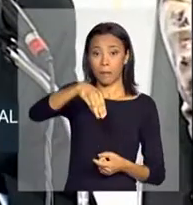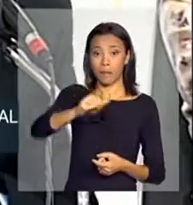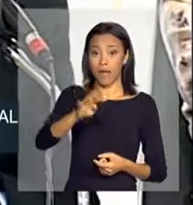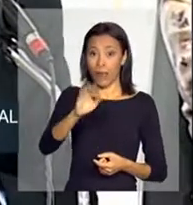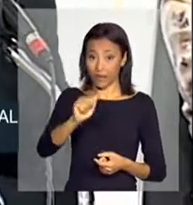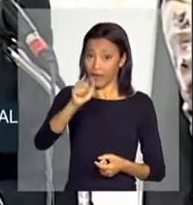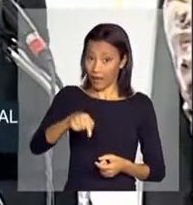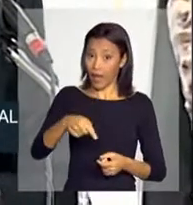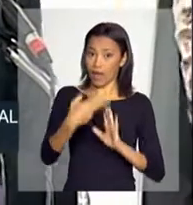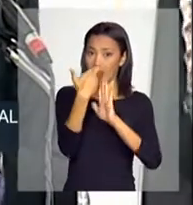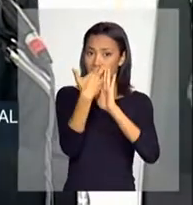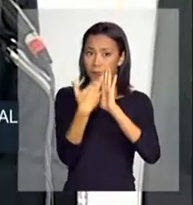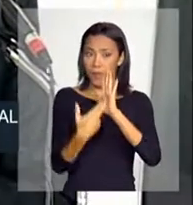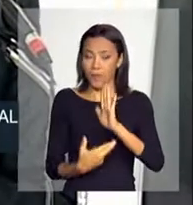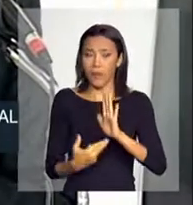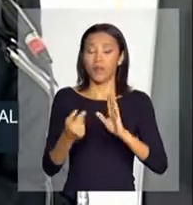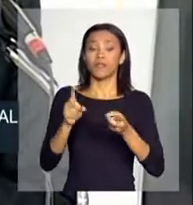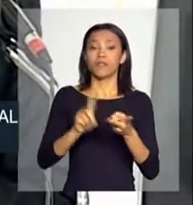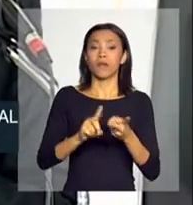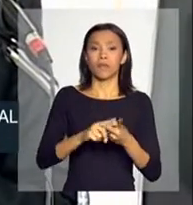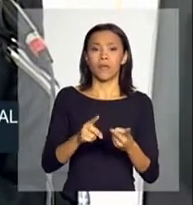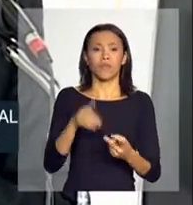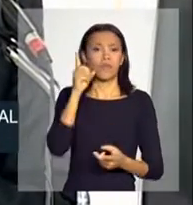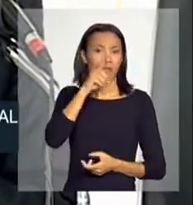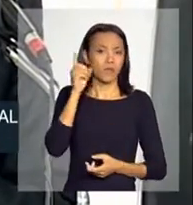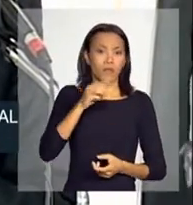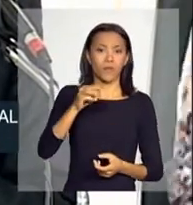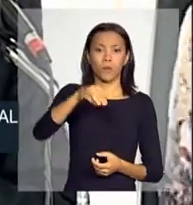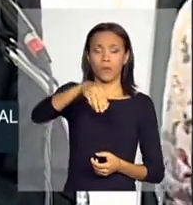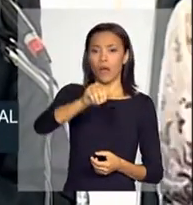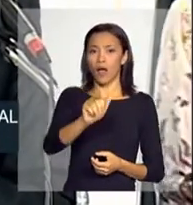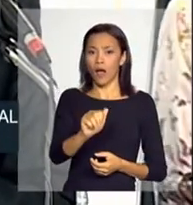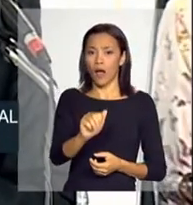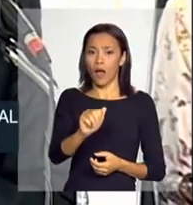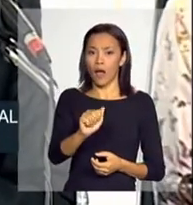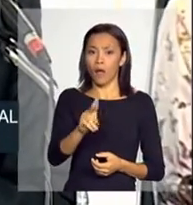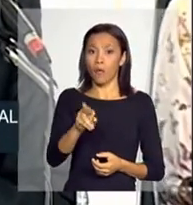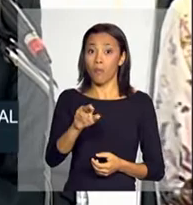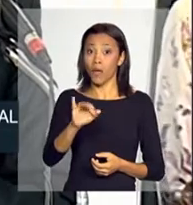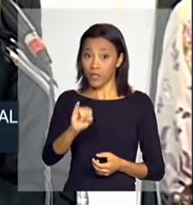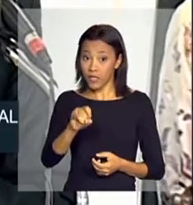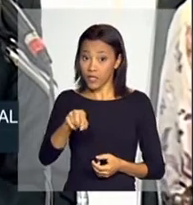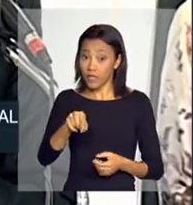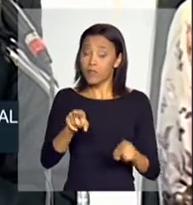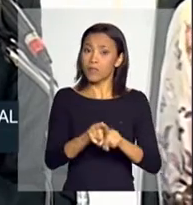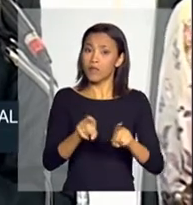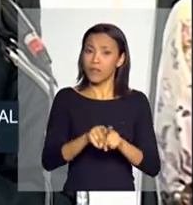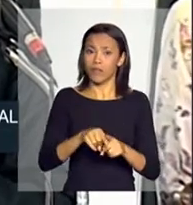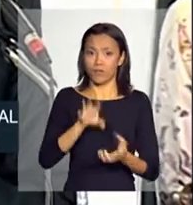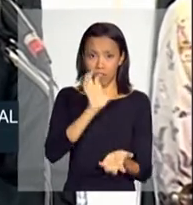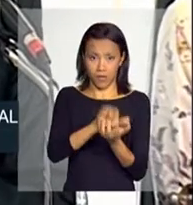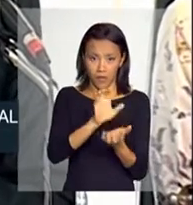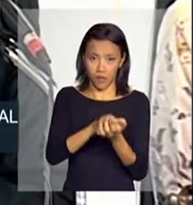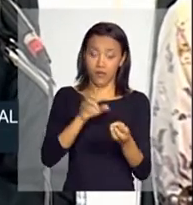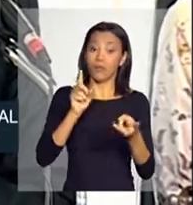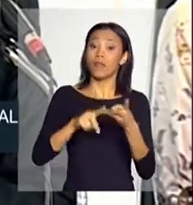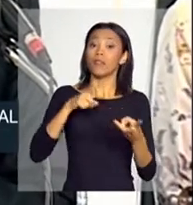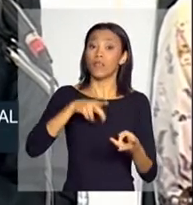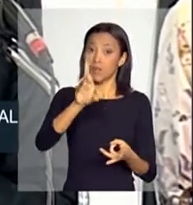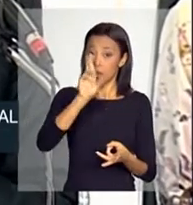relatora da CPI do Senado o deputado Amauri Teixeira do PT da Bahia o deputado Padre Luiz Couto